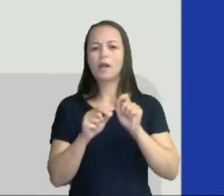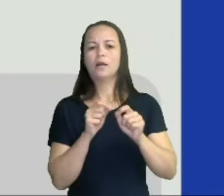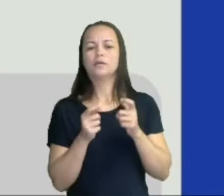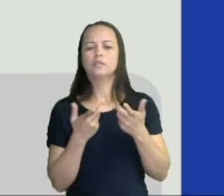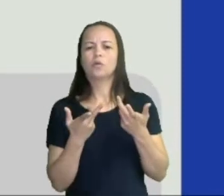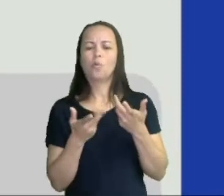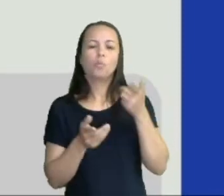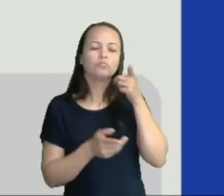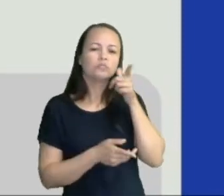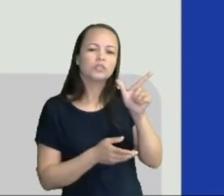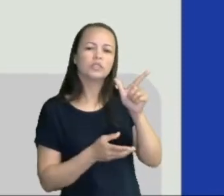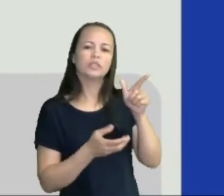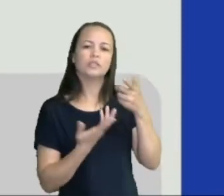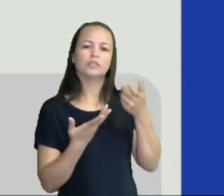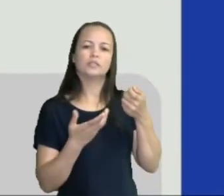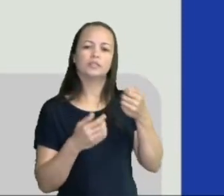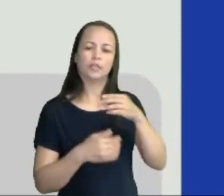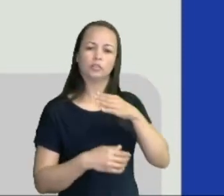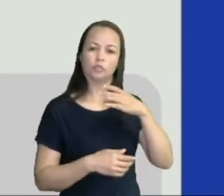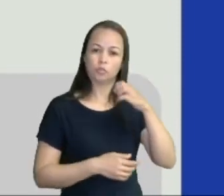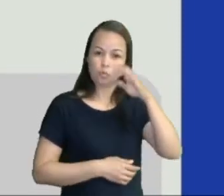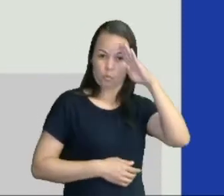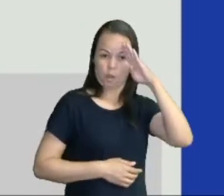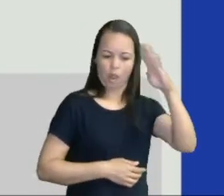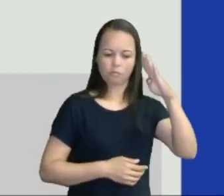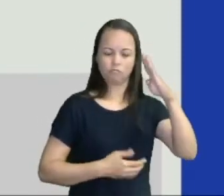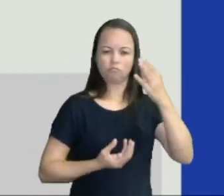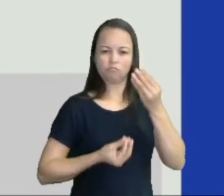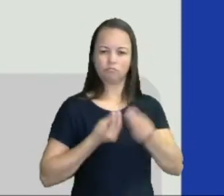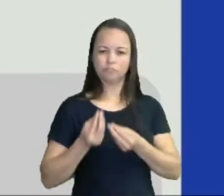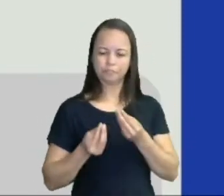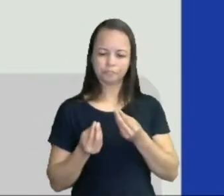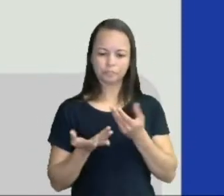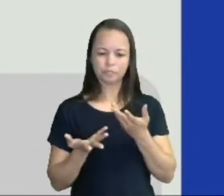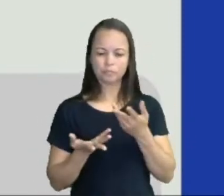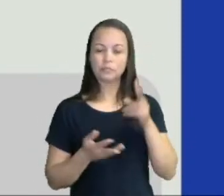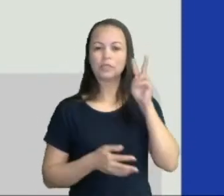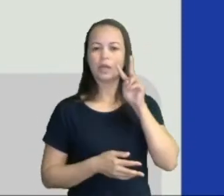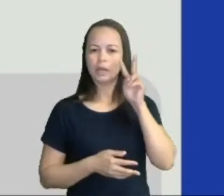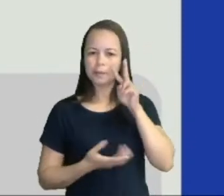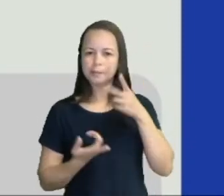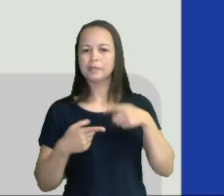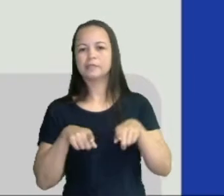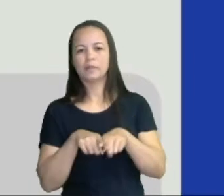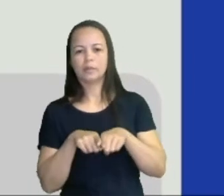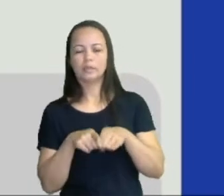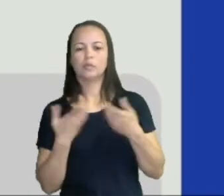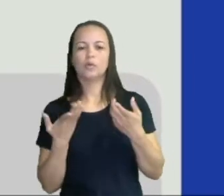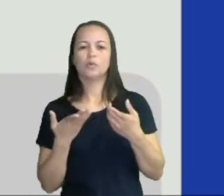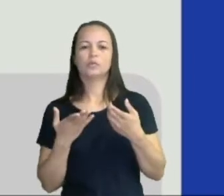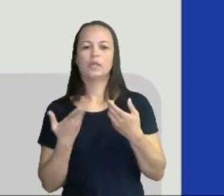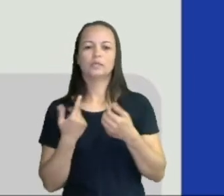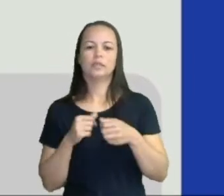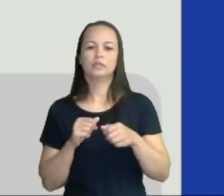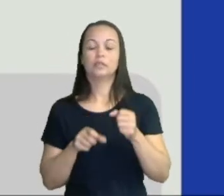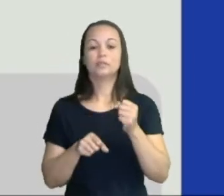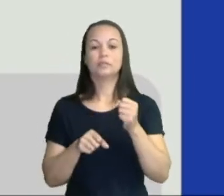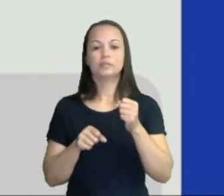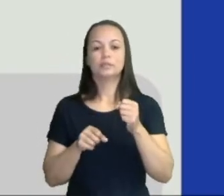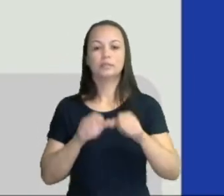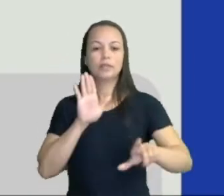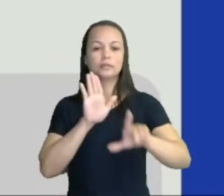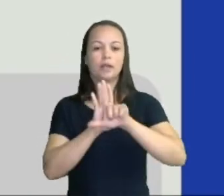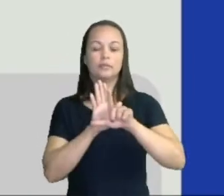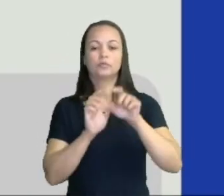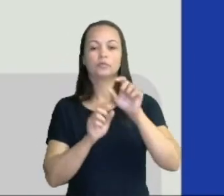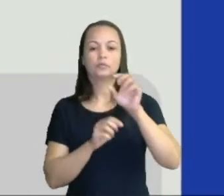altos postos dentro do exército. Só lembrando, o Tratado de Leiden de